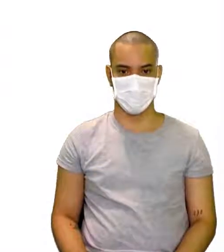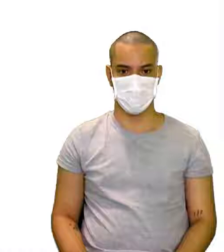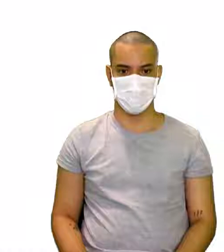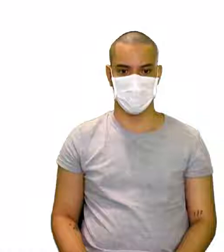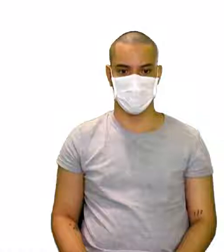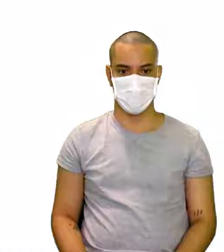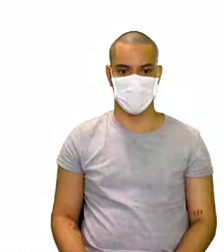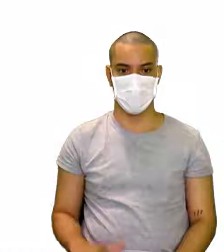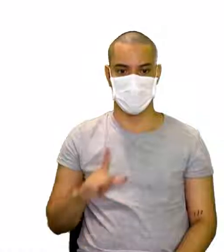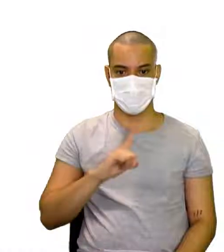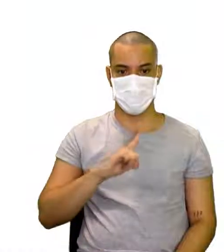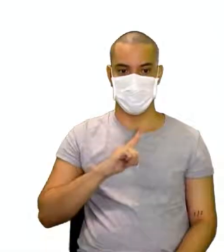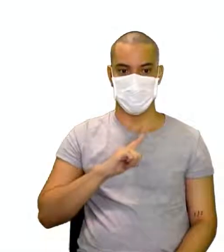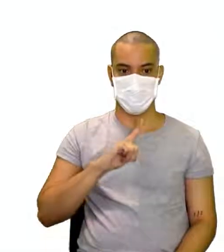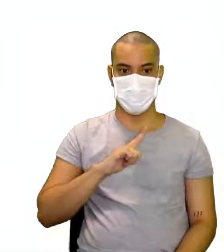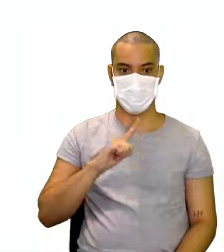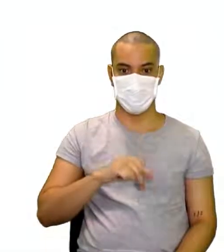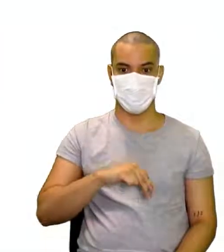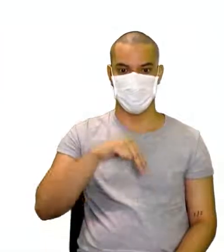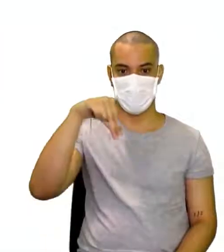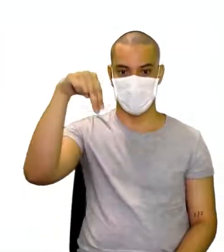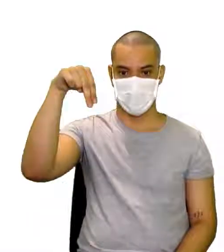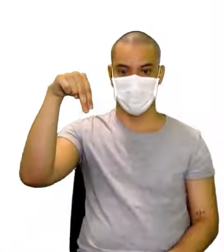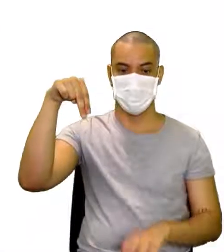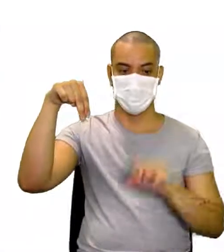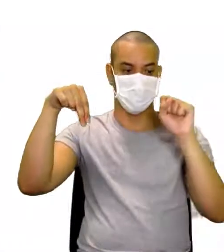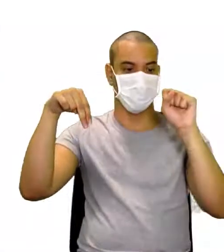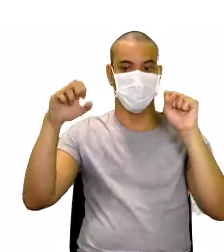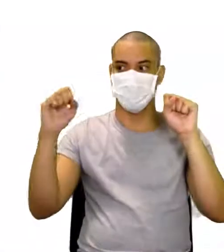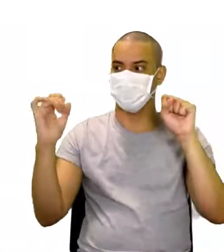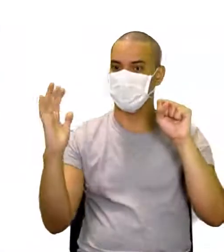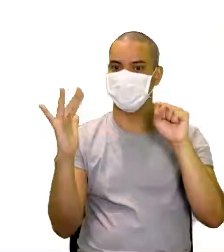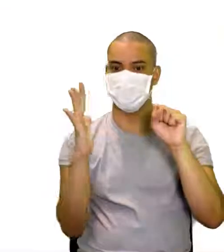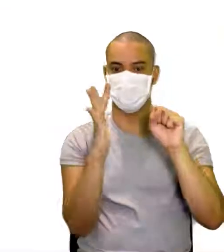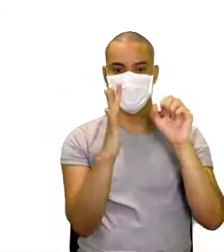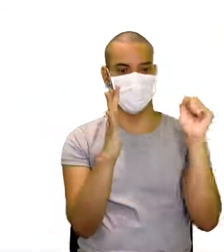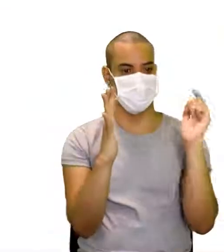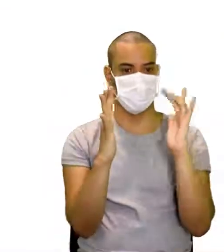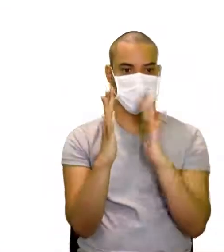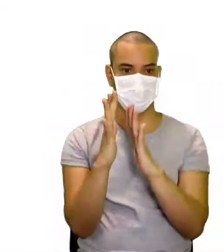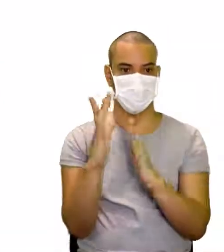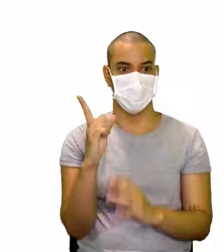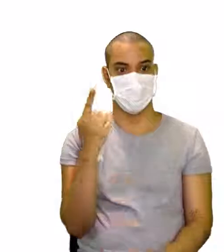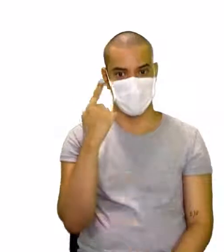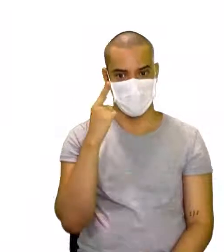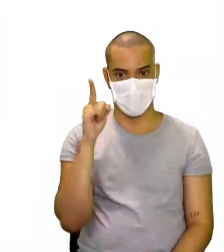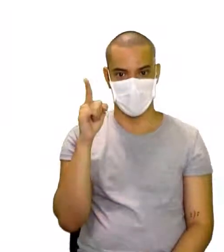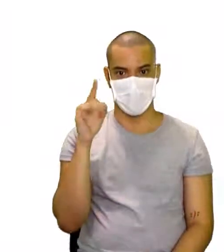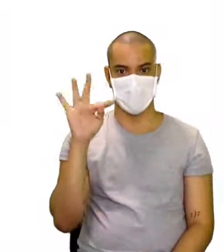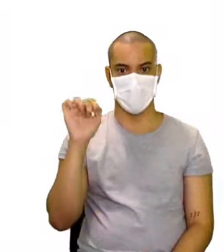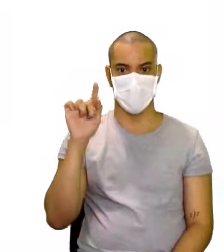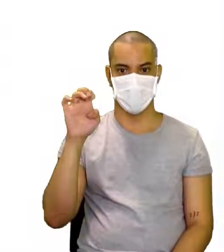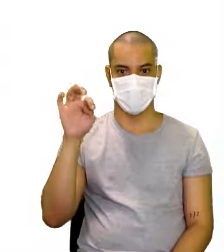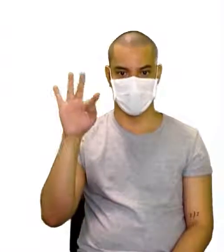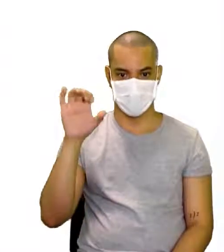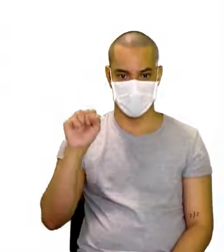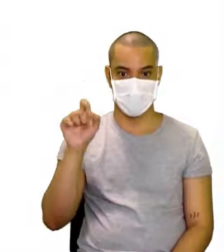Então, olha só, sai do norte e vai até o sul. E aqui a gente vai colocar uns pontinhos tangentes, olha só.